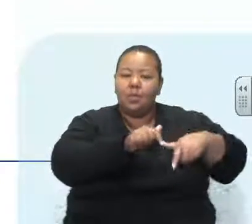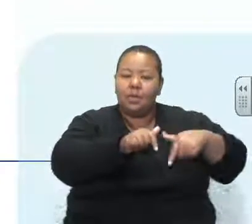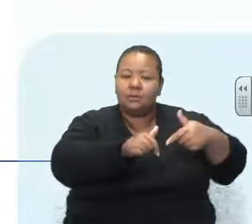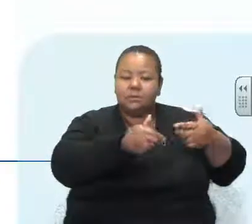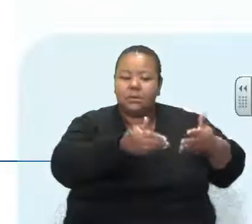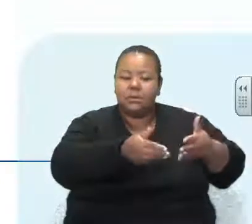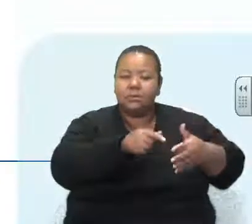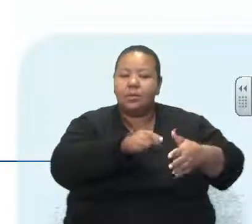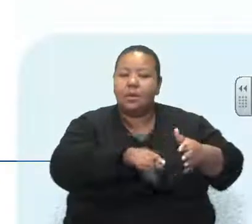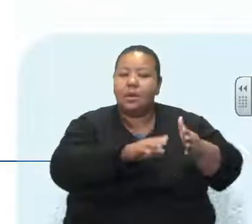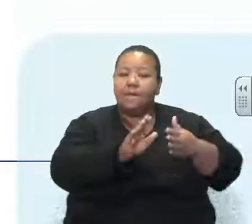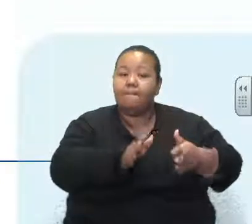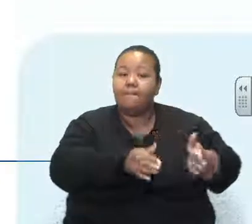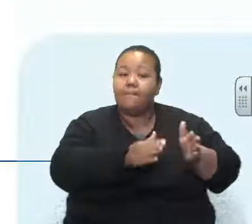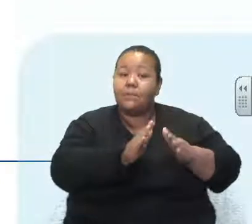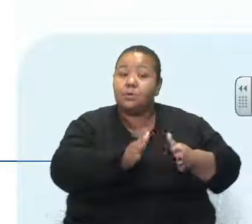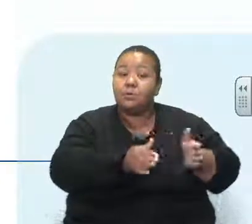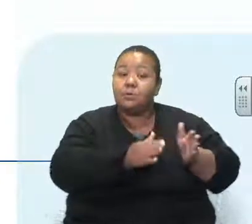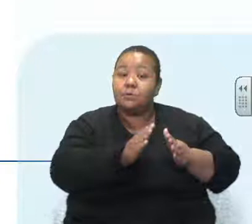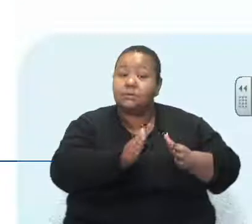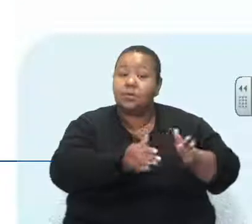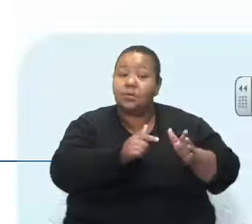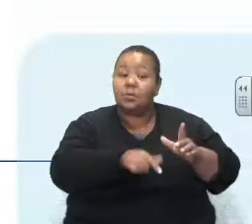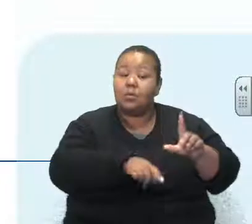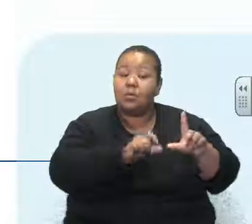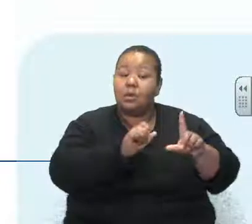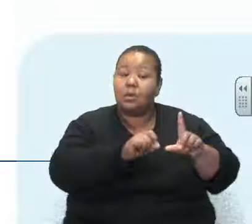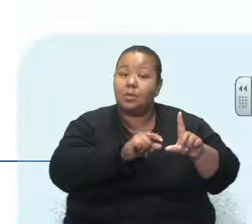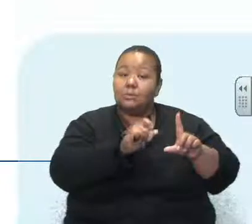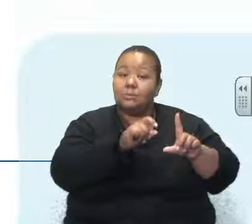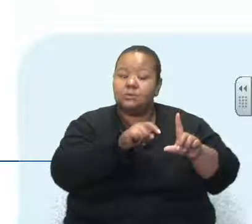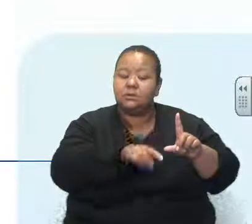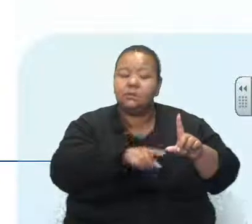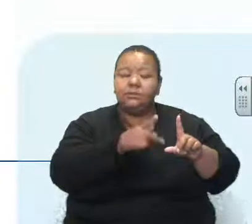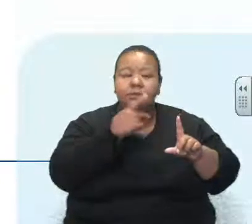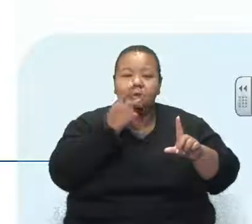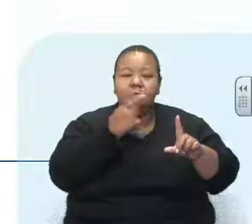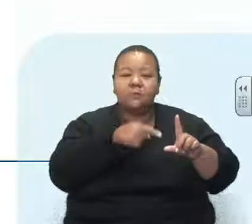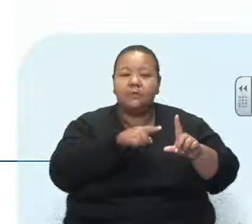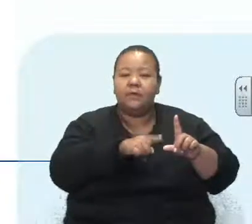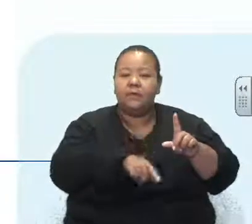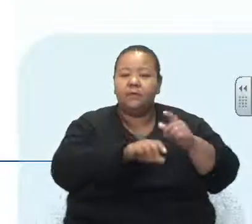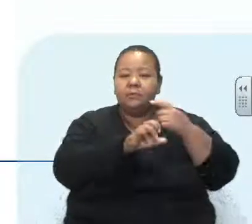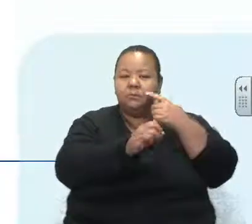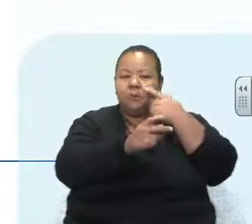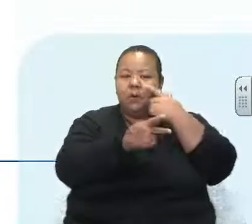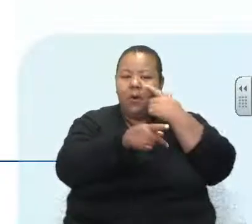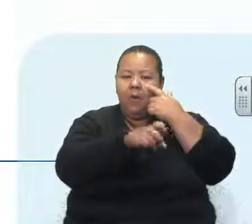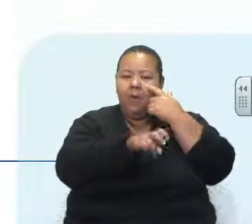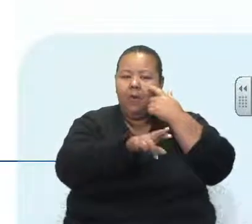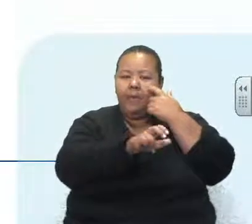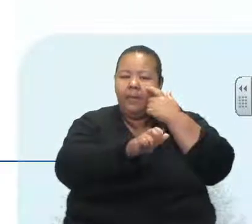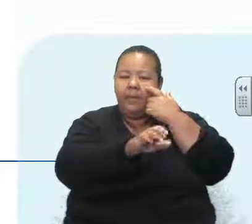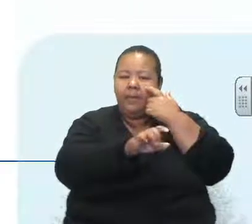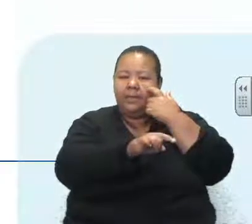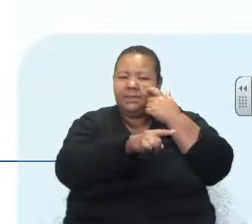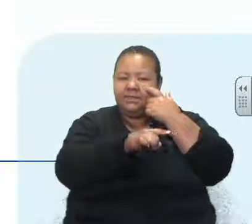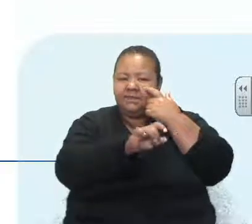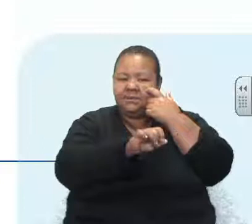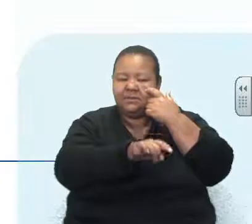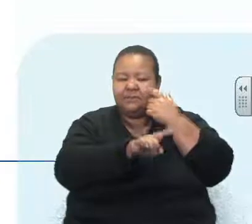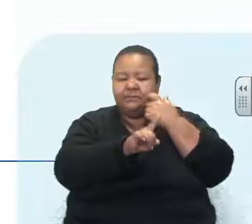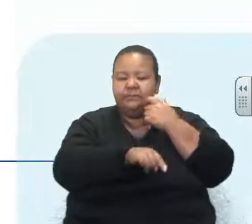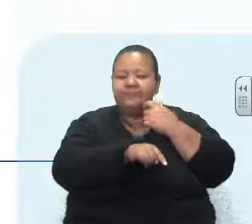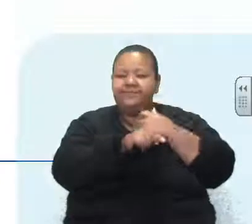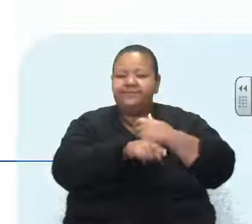eu estou falando da produção, eu estou falando do meu setor logístico, então eu estou falando do meu setor de operações da minha empresa. Se eu estou falando